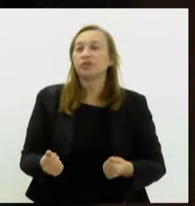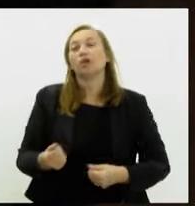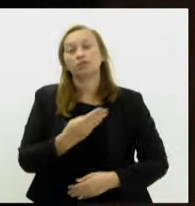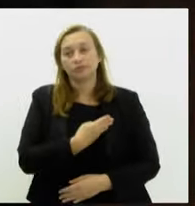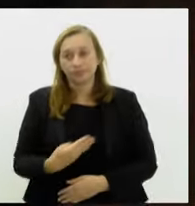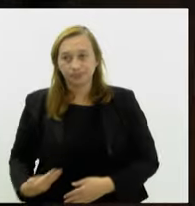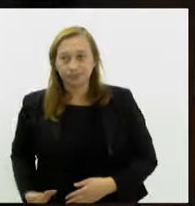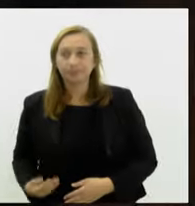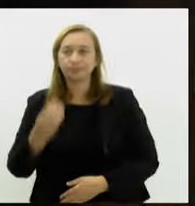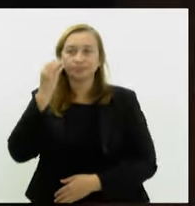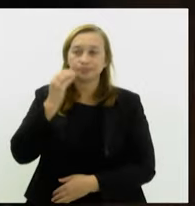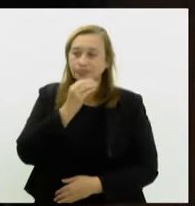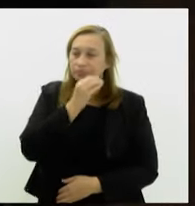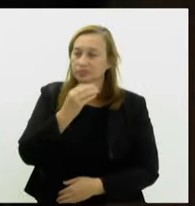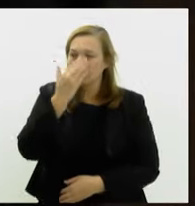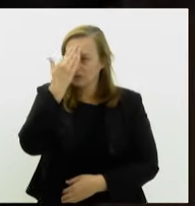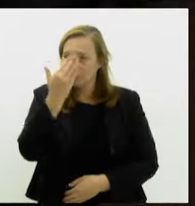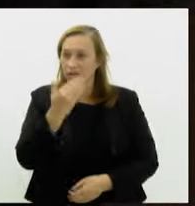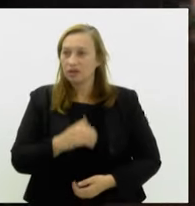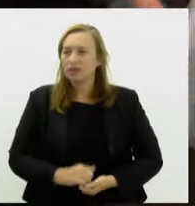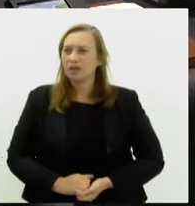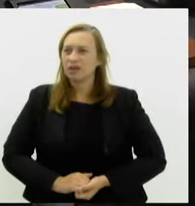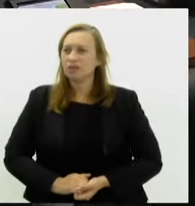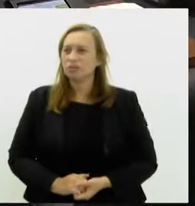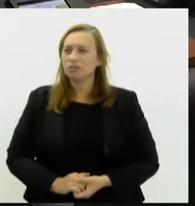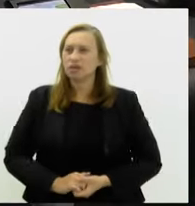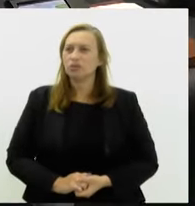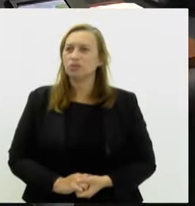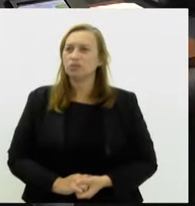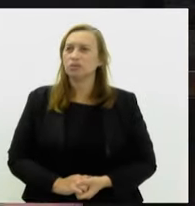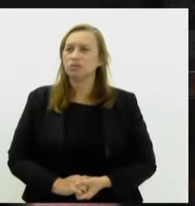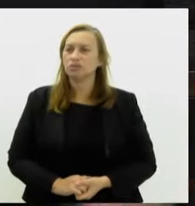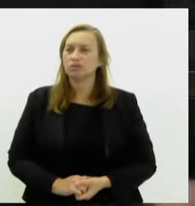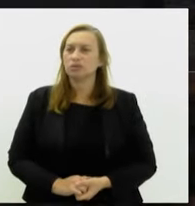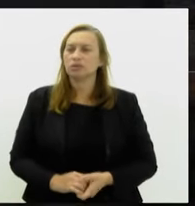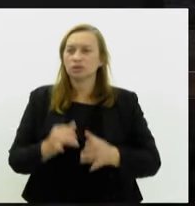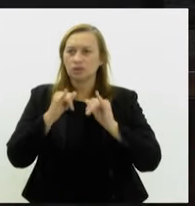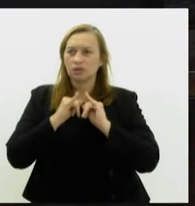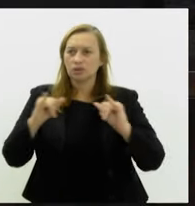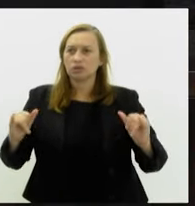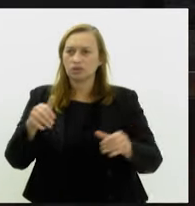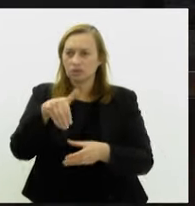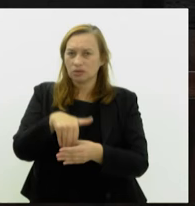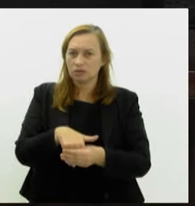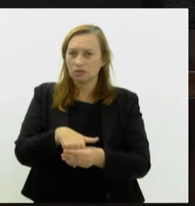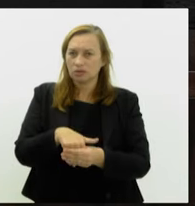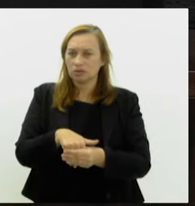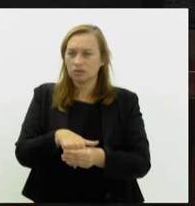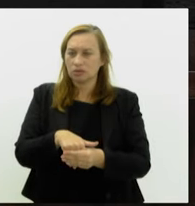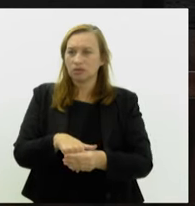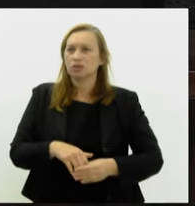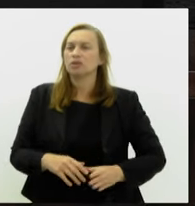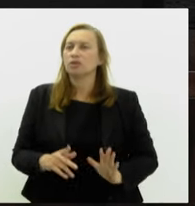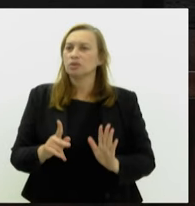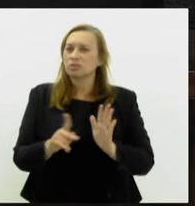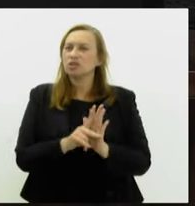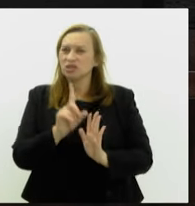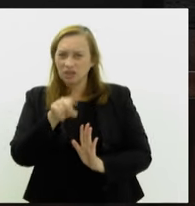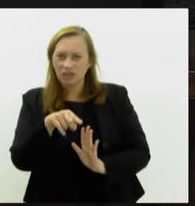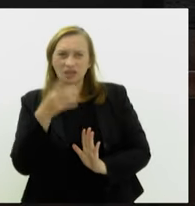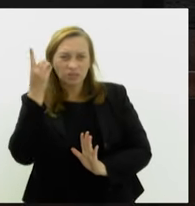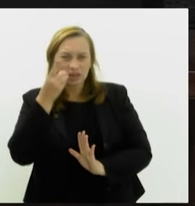governador Cláudio Castro. Obrigado. Declaração de voto é sobre o projeto, né,